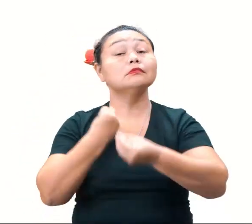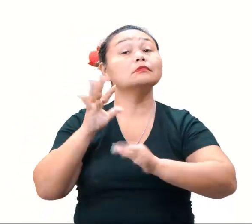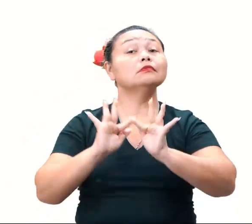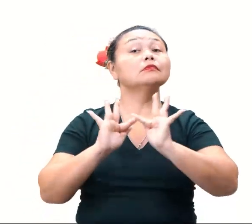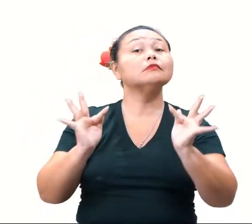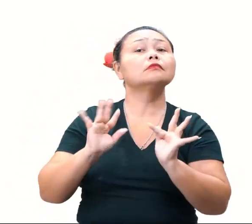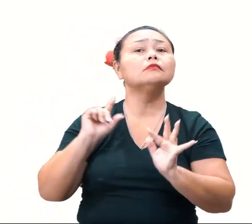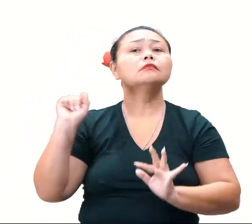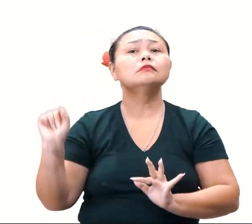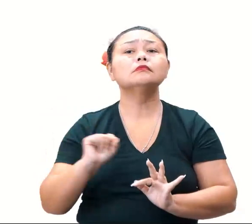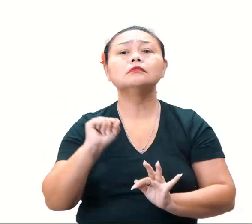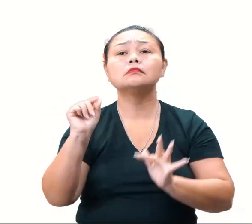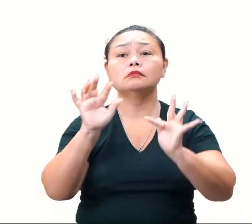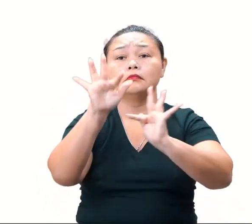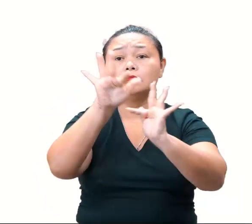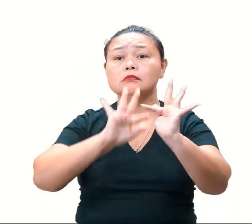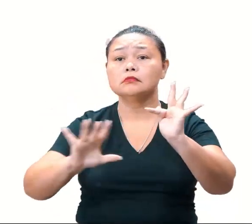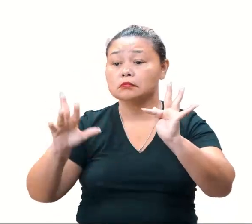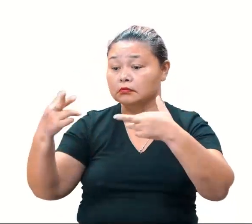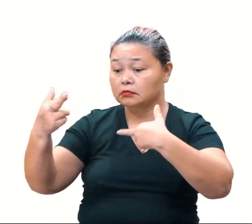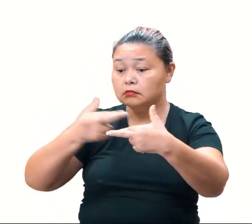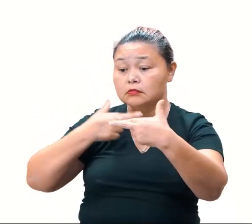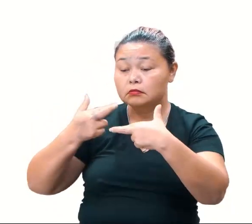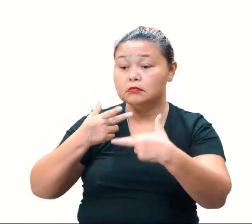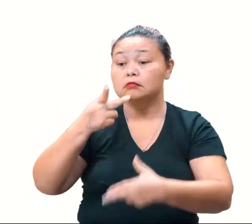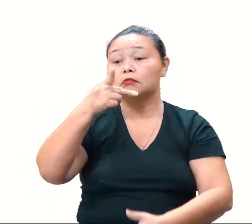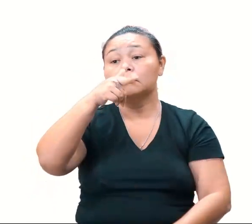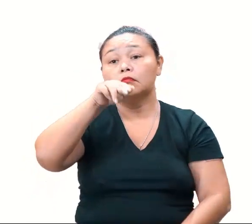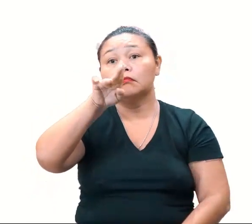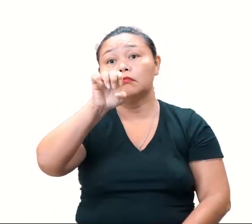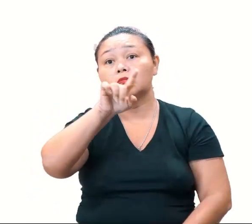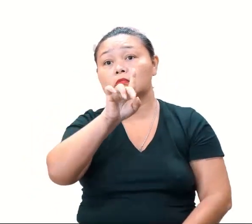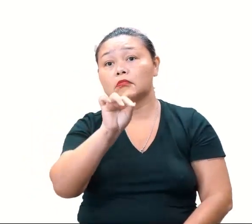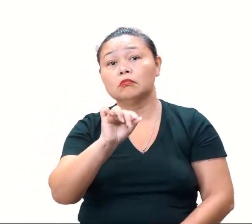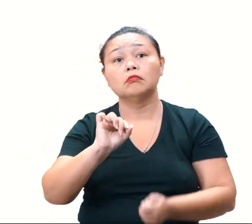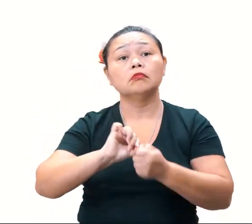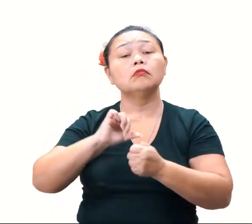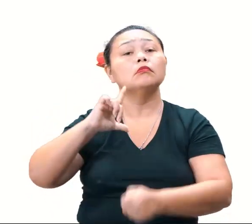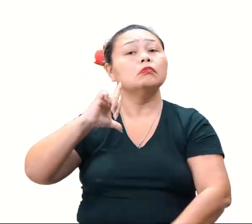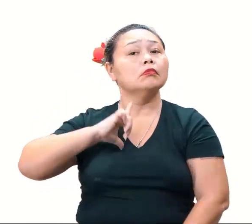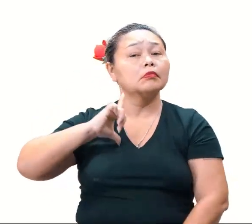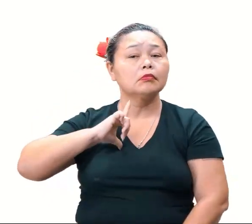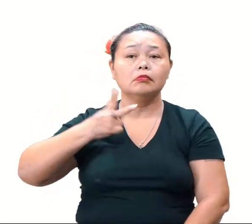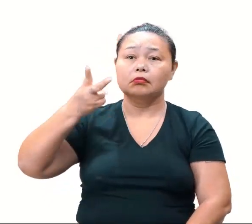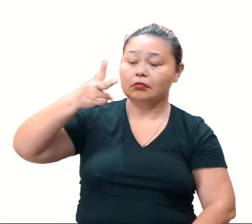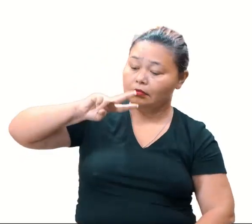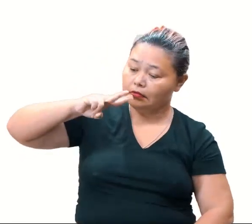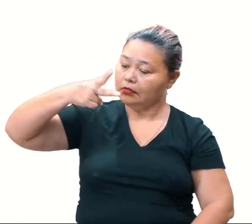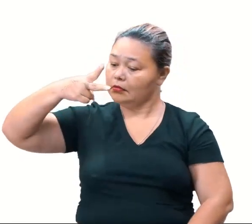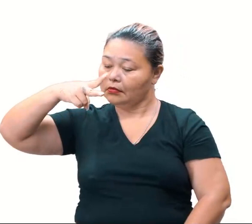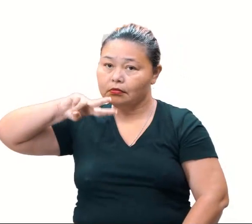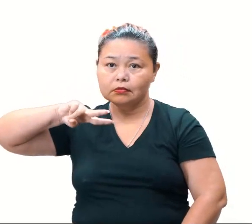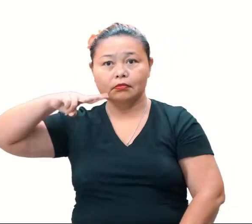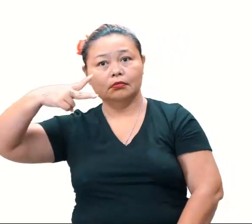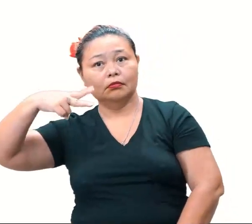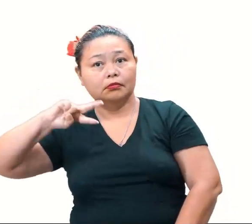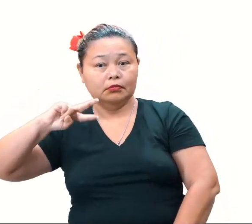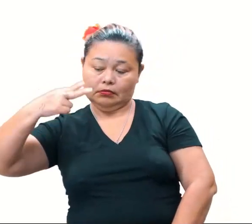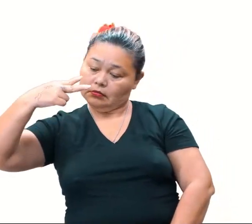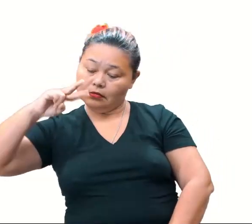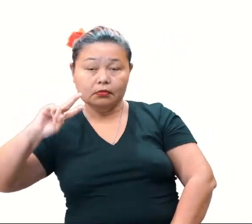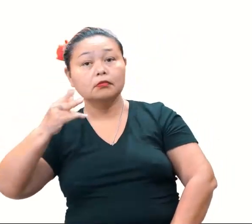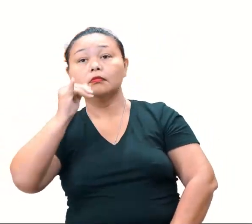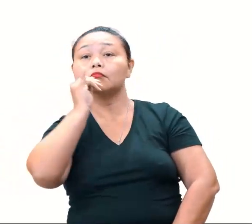é função? É uma relação entre duas grandezas. Então vai ter sempre uma relação ali equivalente. Por